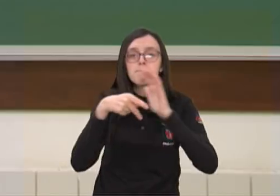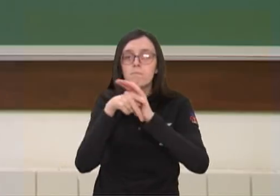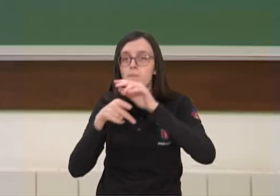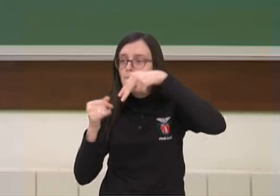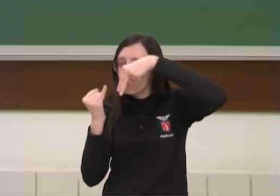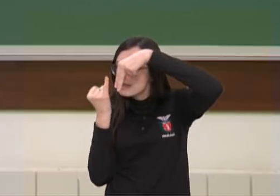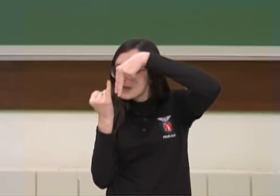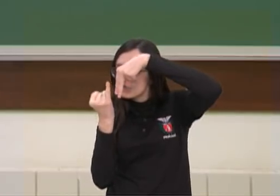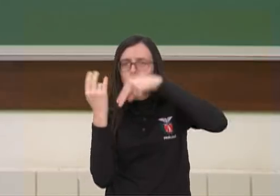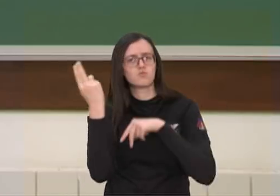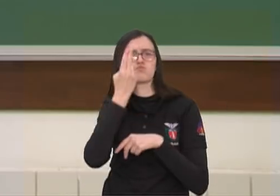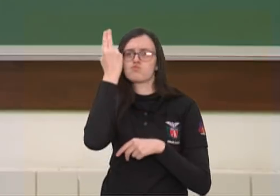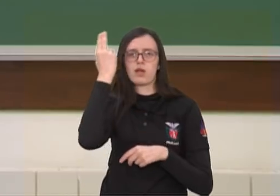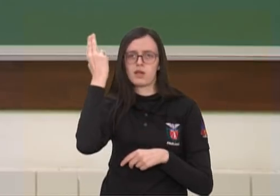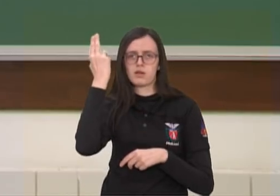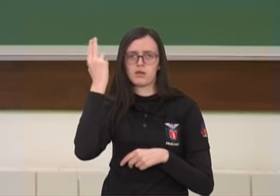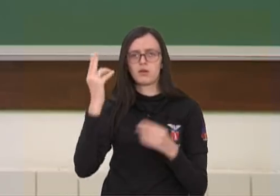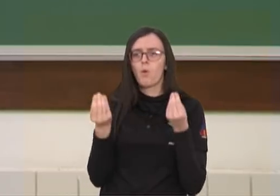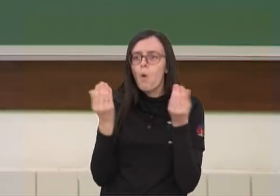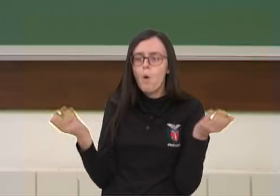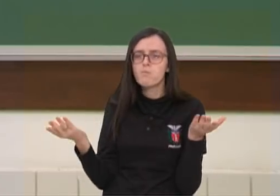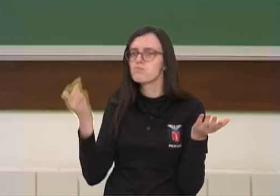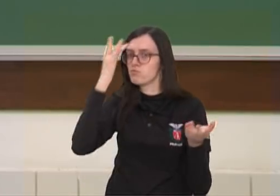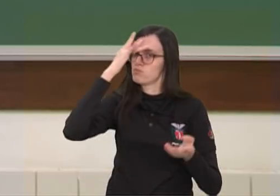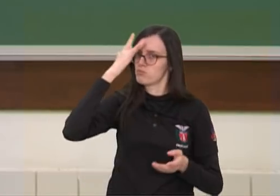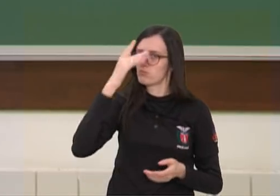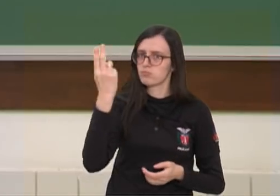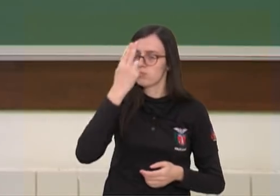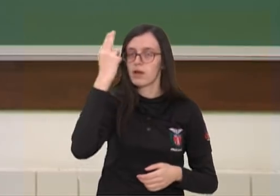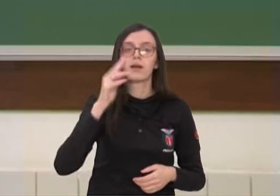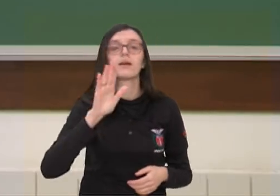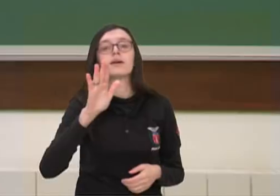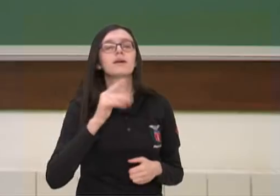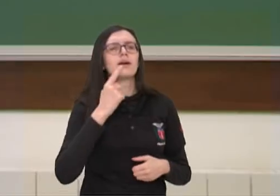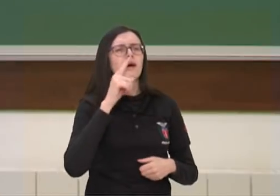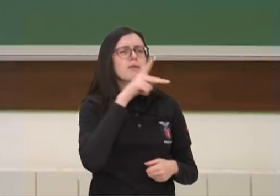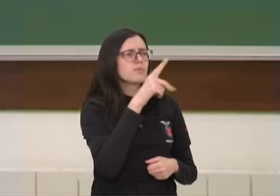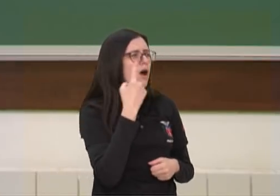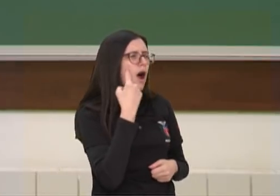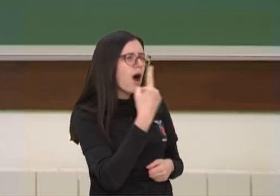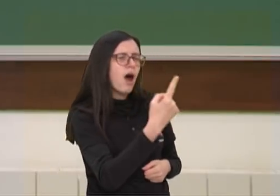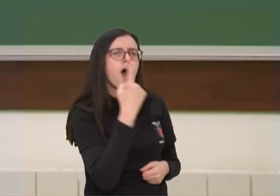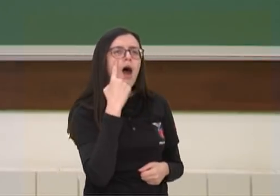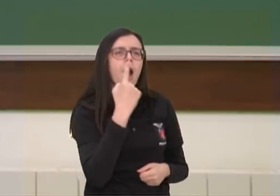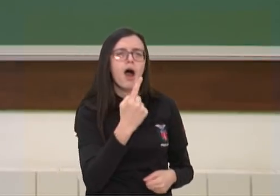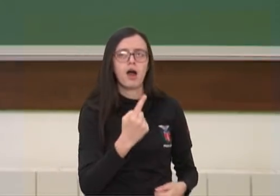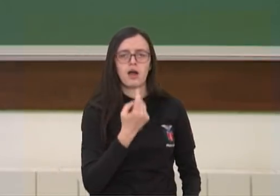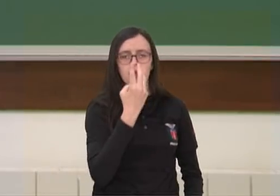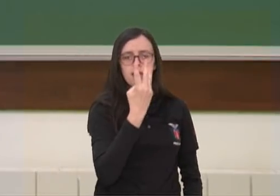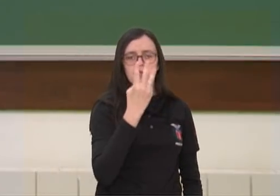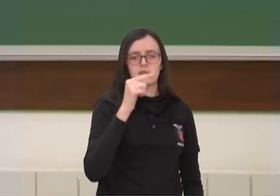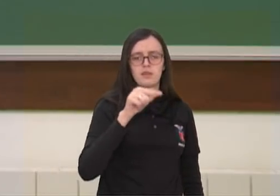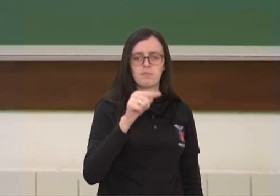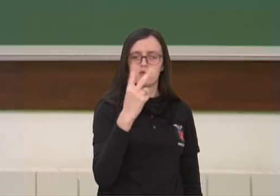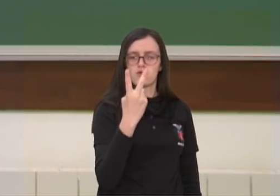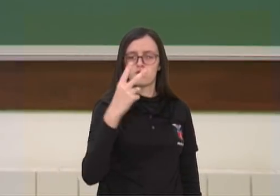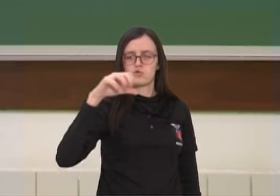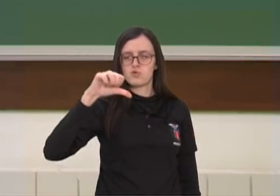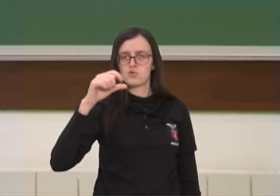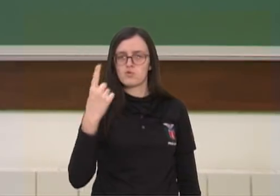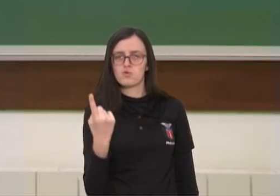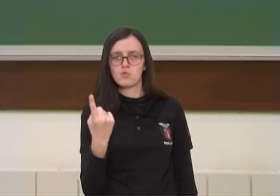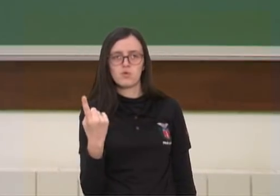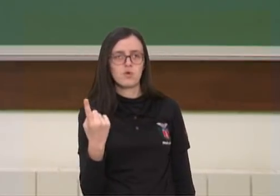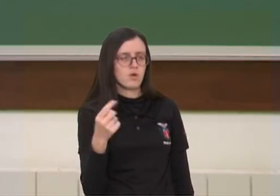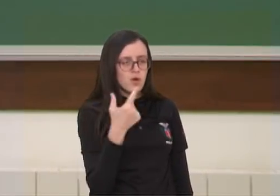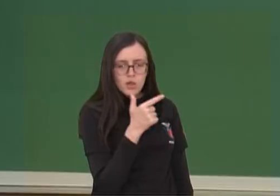naturais. Então, no conjunto dos números naturais, não tem como. Professora, mas olha que legal. 3.291 não tem